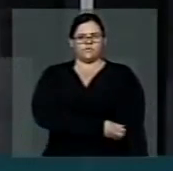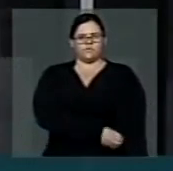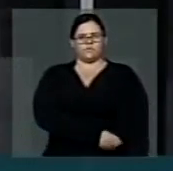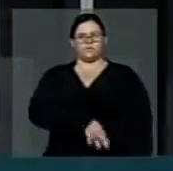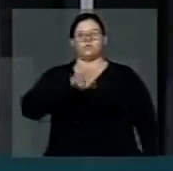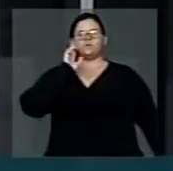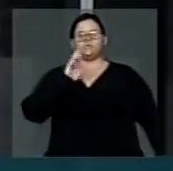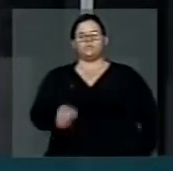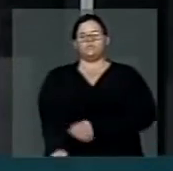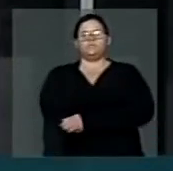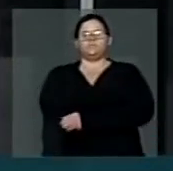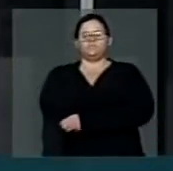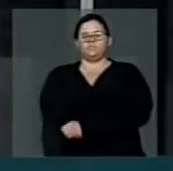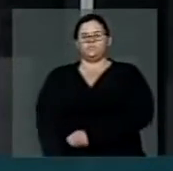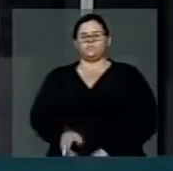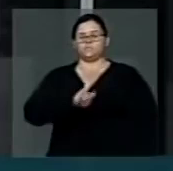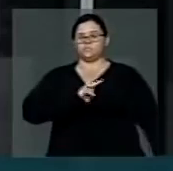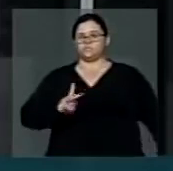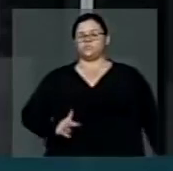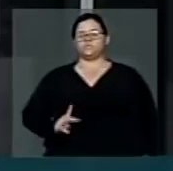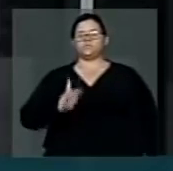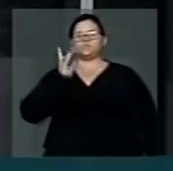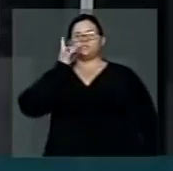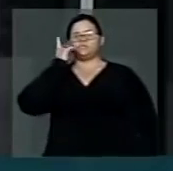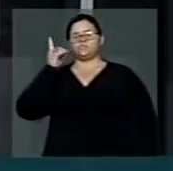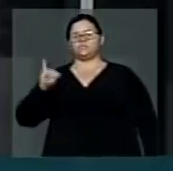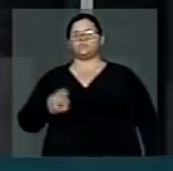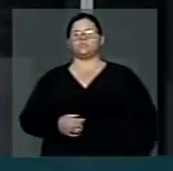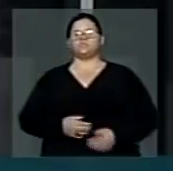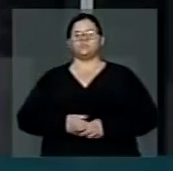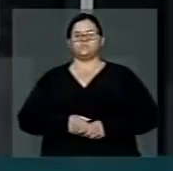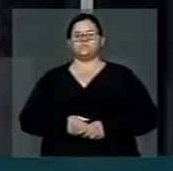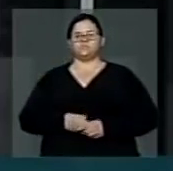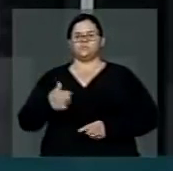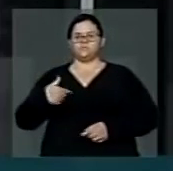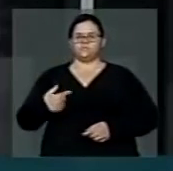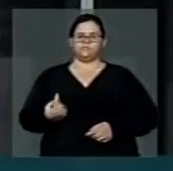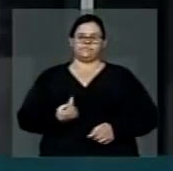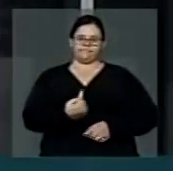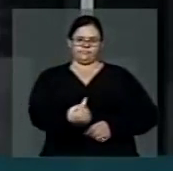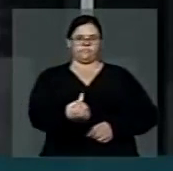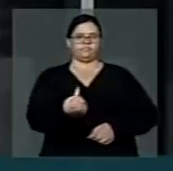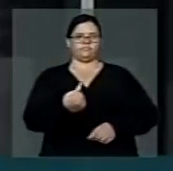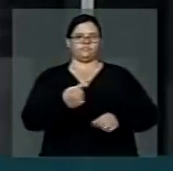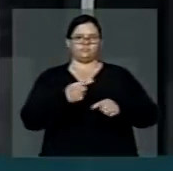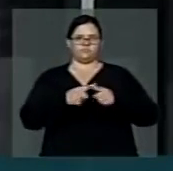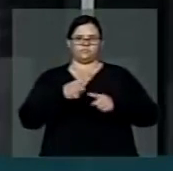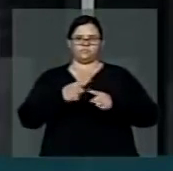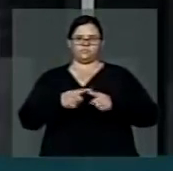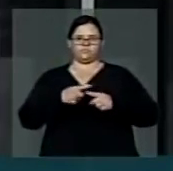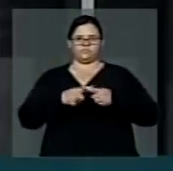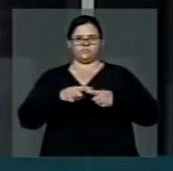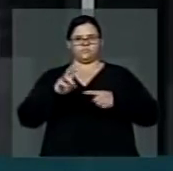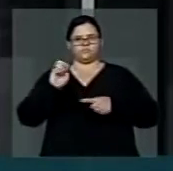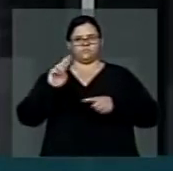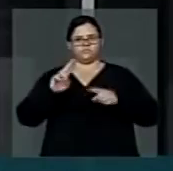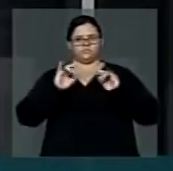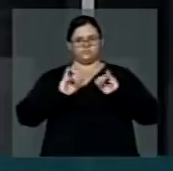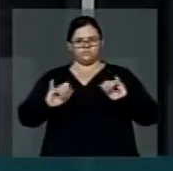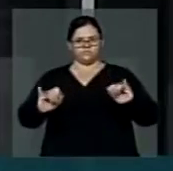Senhor presidente, senhoras e senhores deputados, venho à tribuna da Câmara dos Deputados para repercutir uma